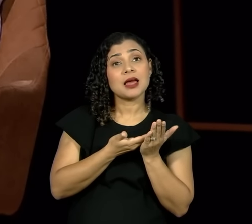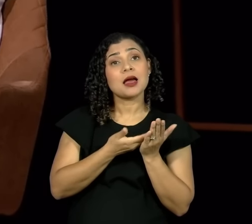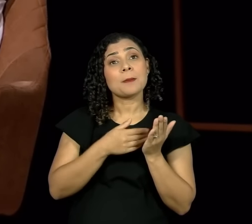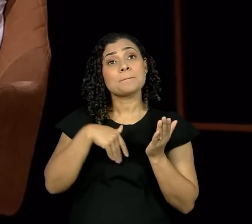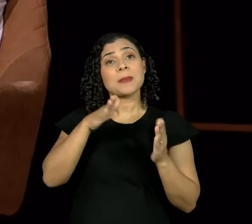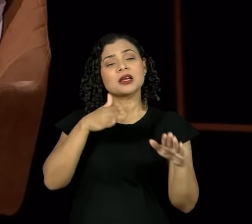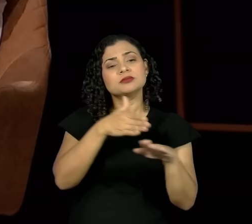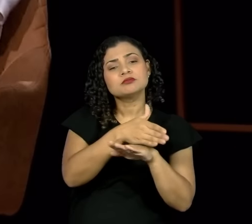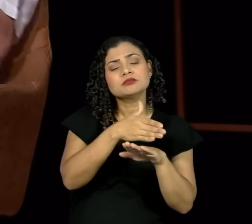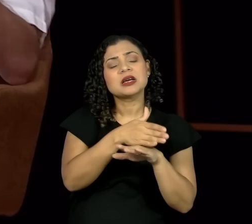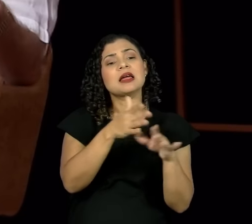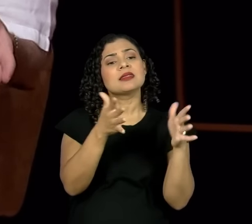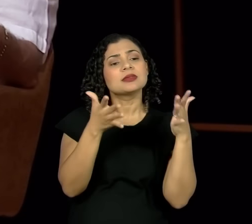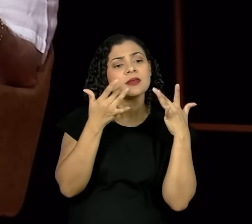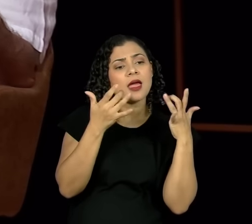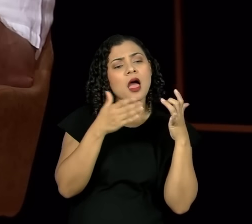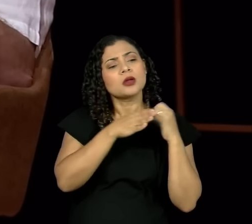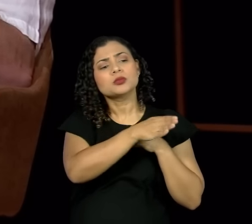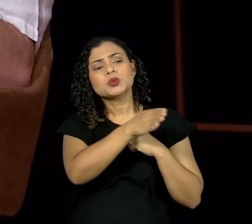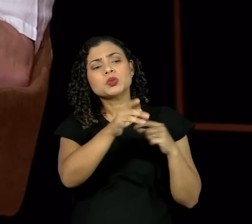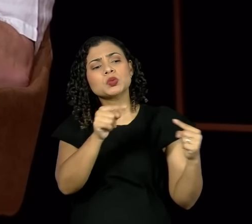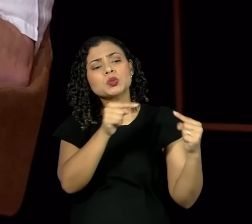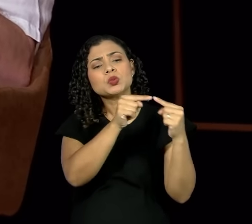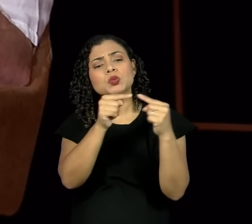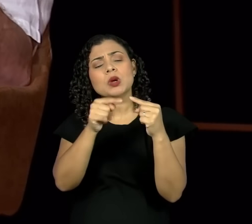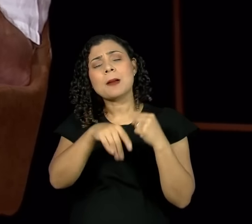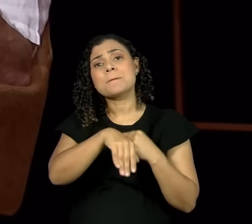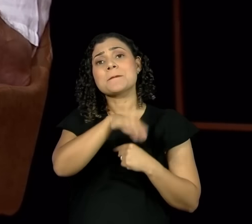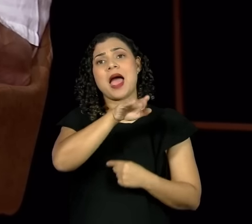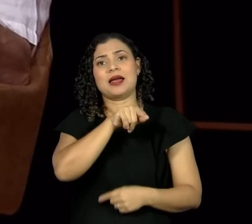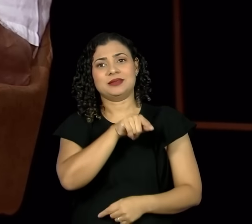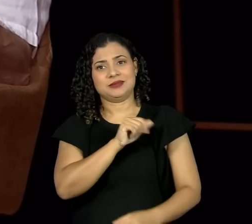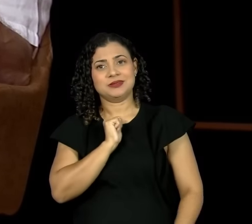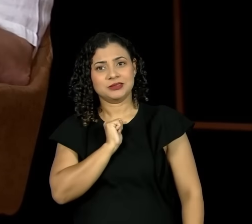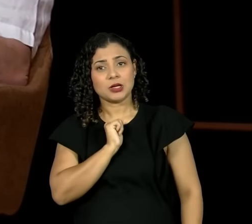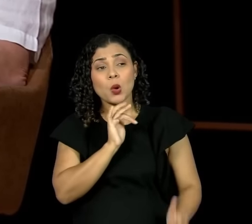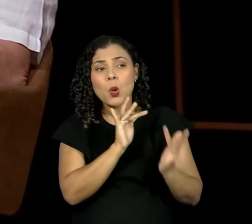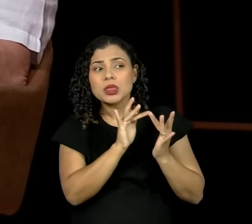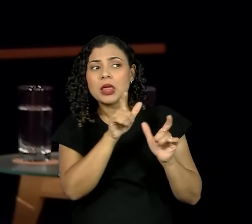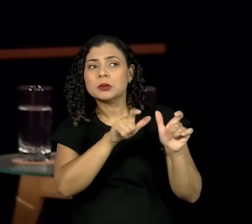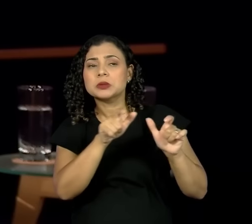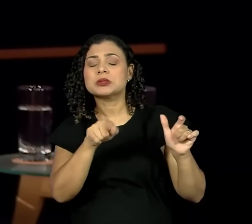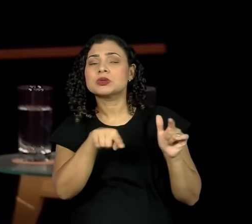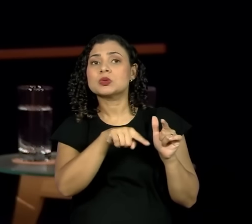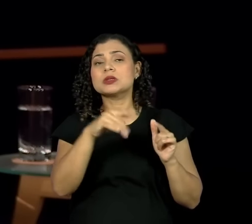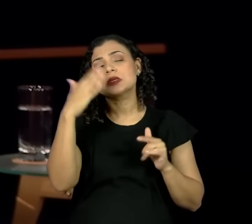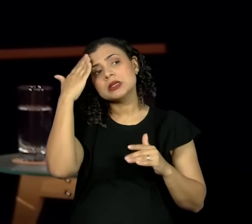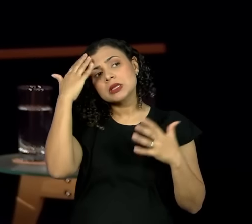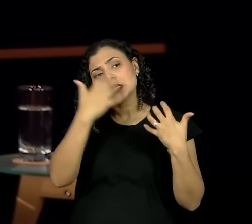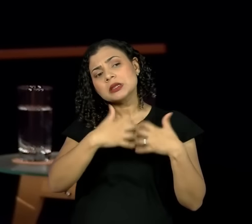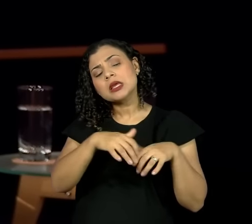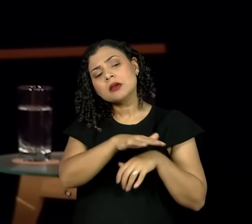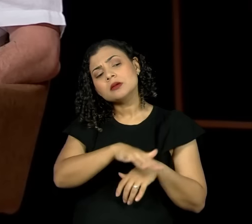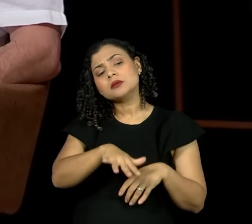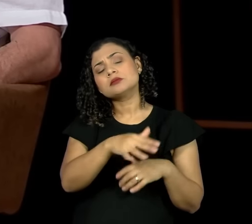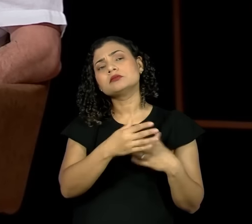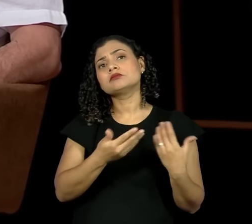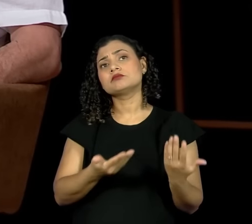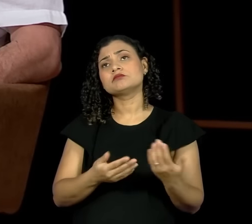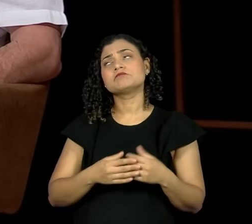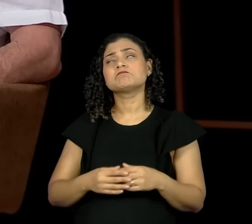teatro de de ter a vida que a gente tem é de tal tempo tem um contato com as pessoas você precisa entender esse que mundo é esse